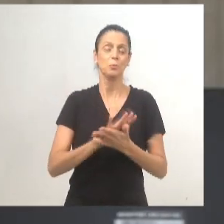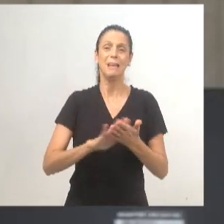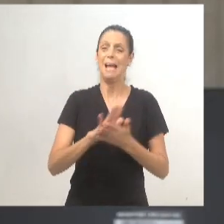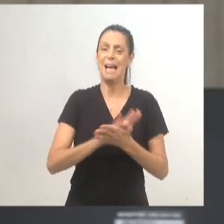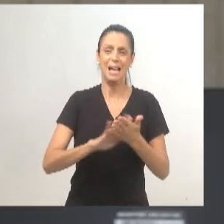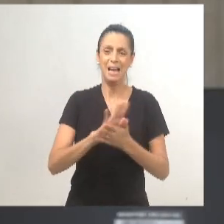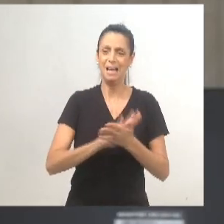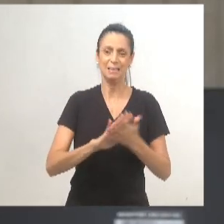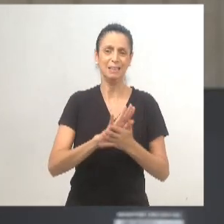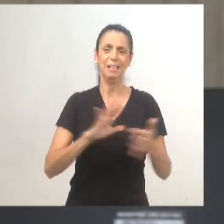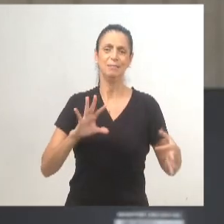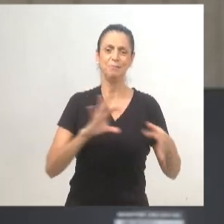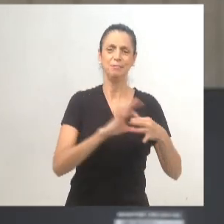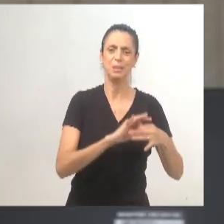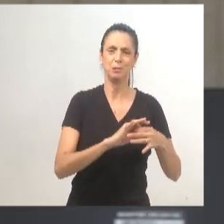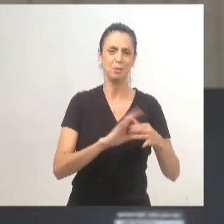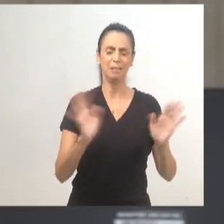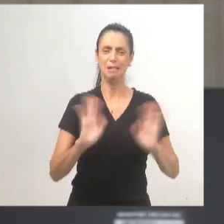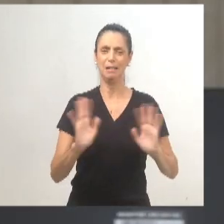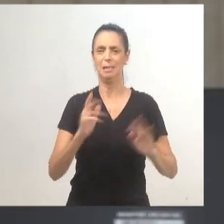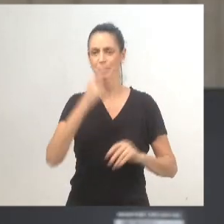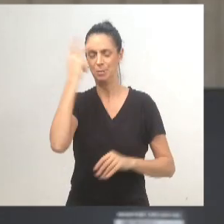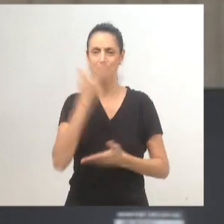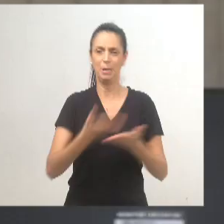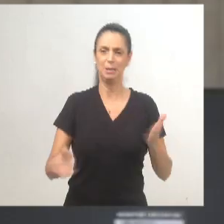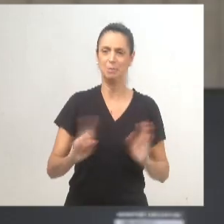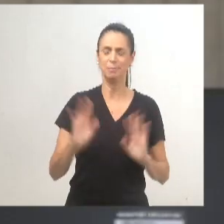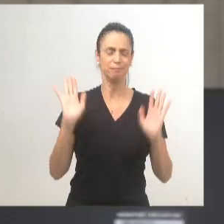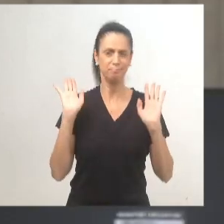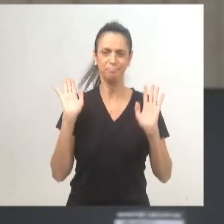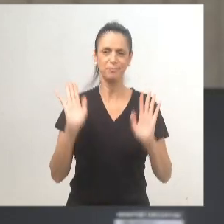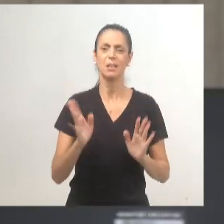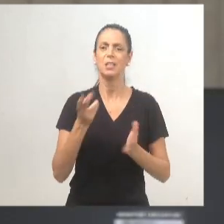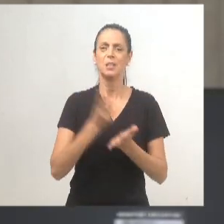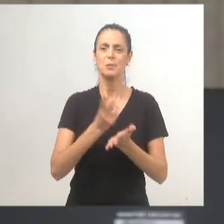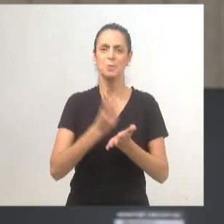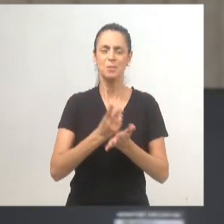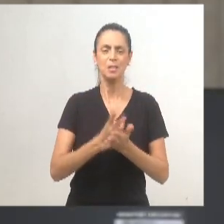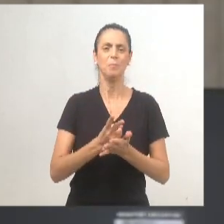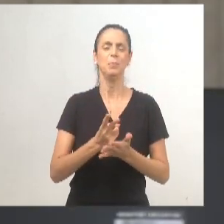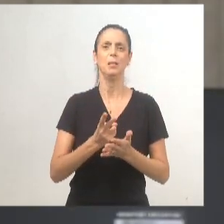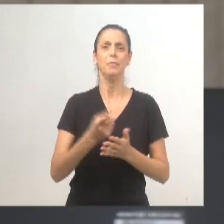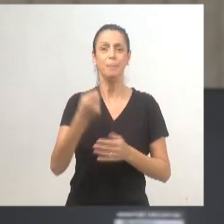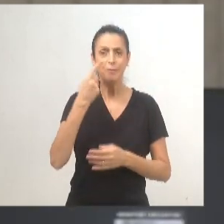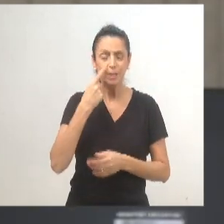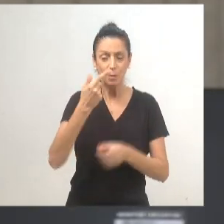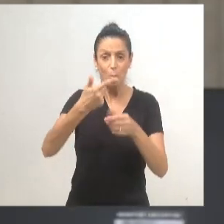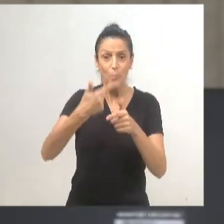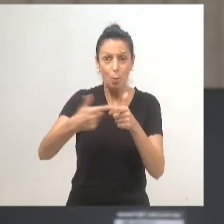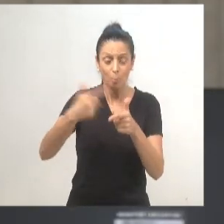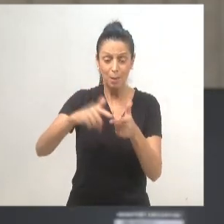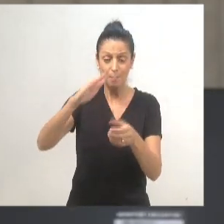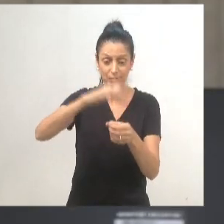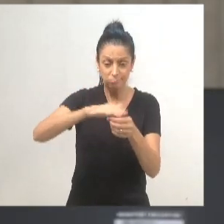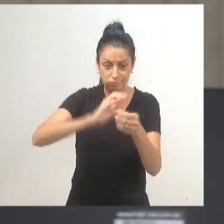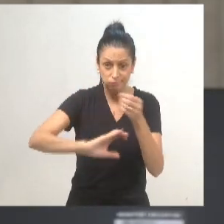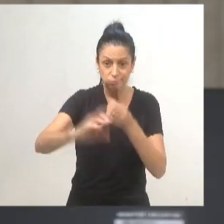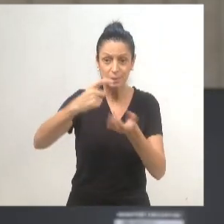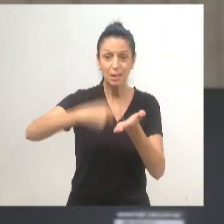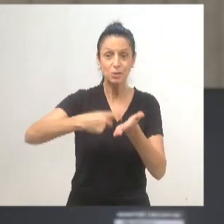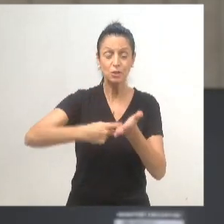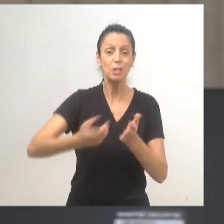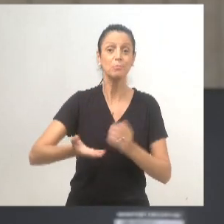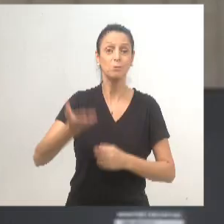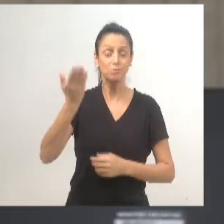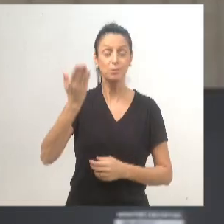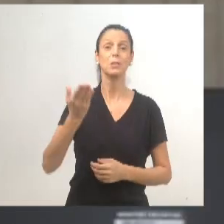de conversas de partidos que perderam ou não. Eu sempre tratei isso com muita seriedade, desde o primeiro momento, quando fiz a denúncia lá